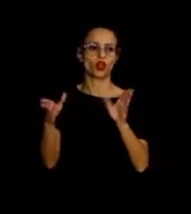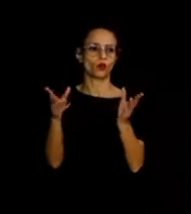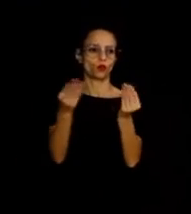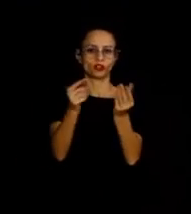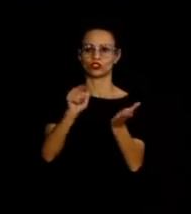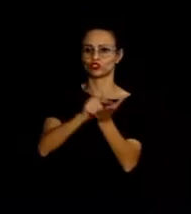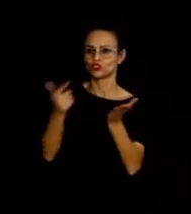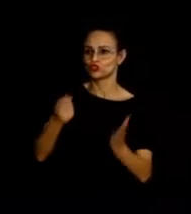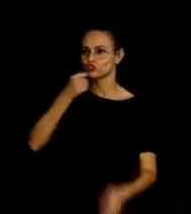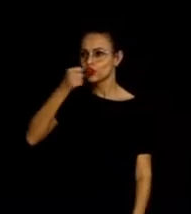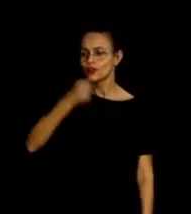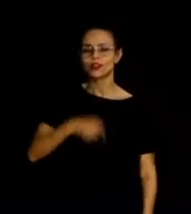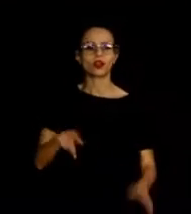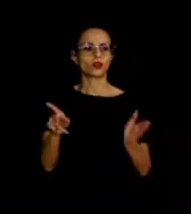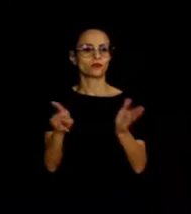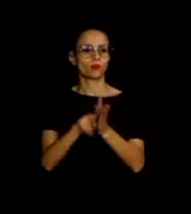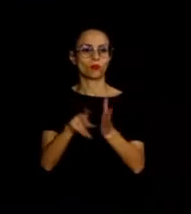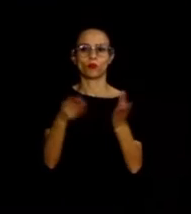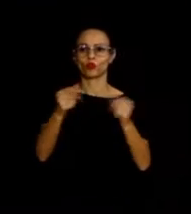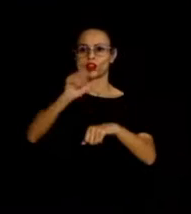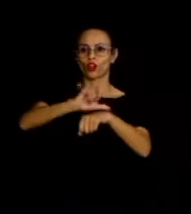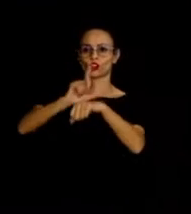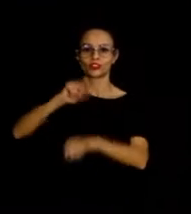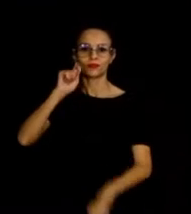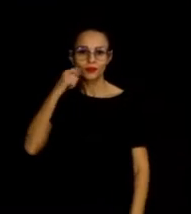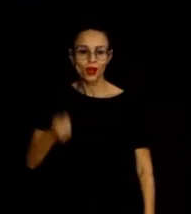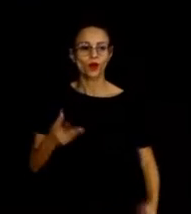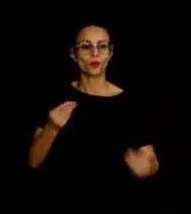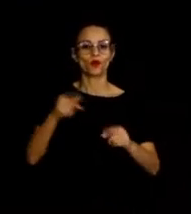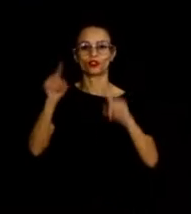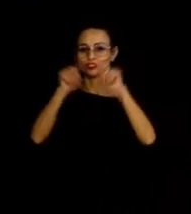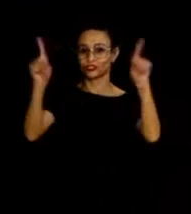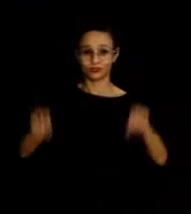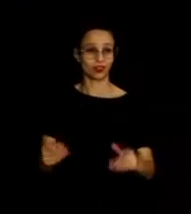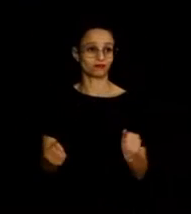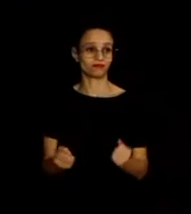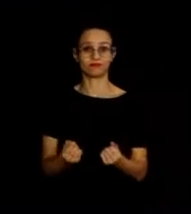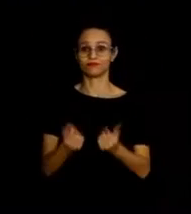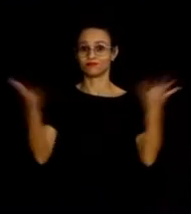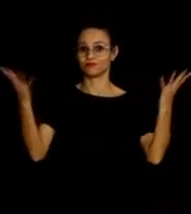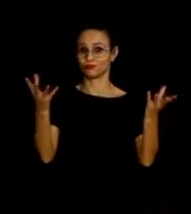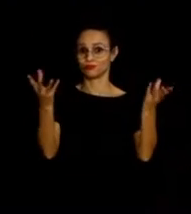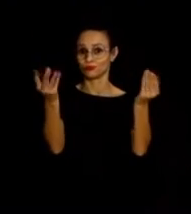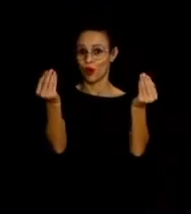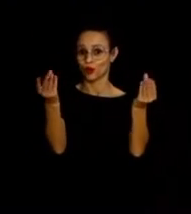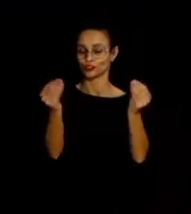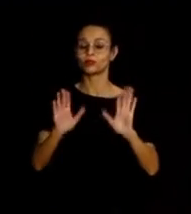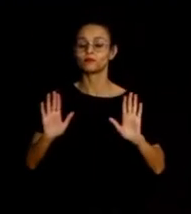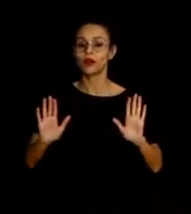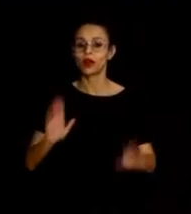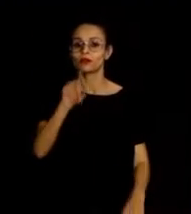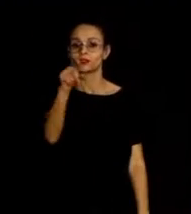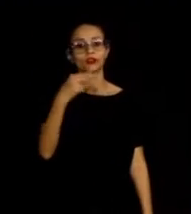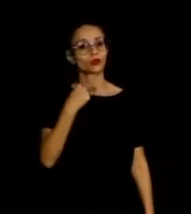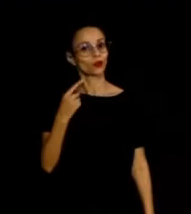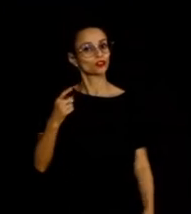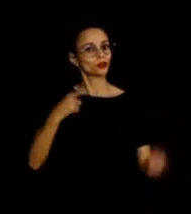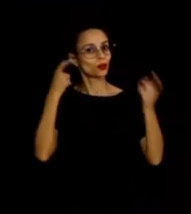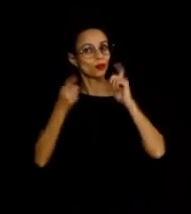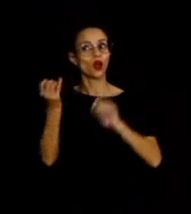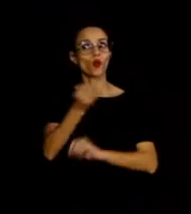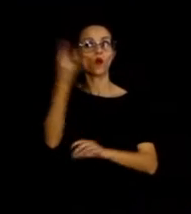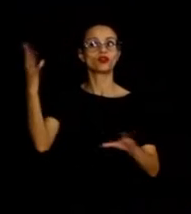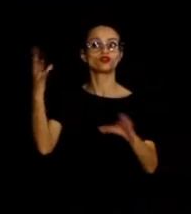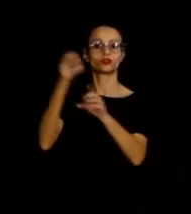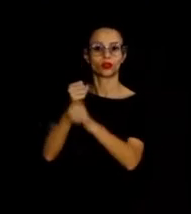jornalista assim como tem um monte de padaria assim como tem um monte de servidor público tem um monte mas não você não pode preocupar com